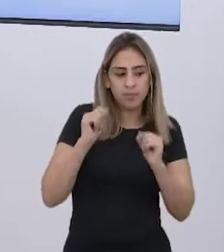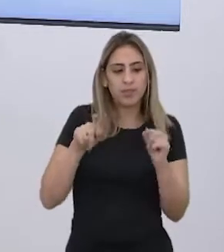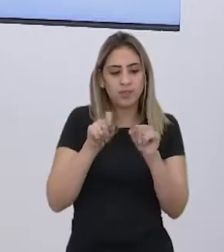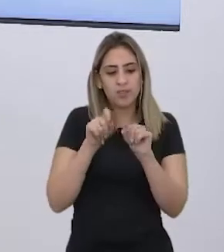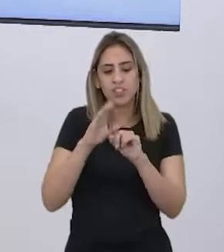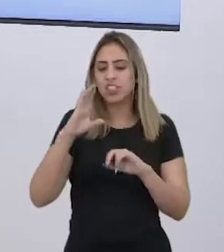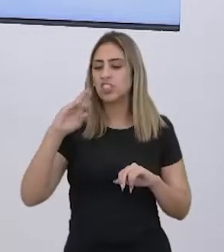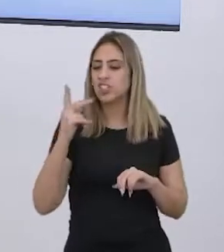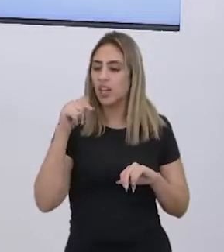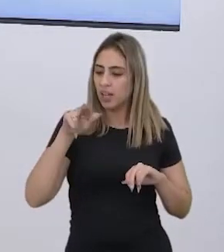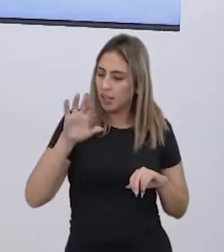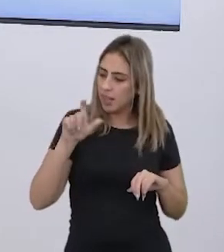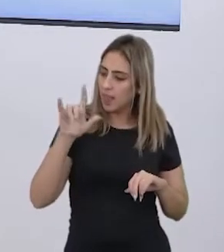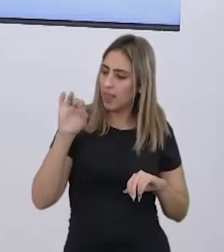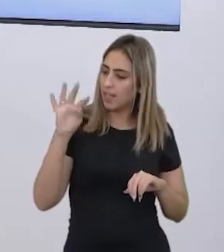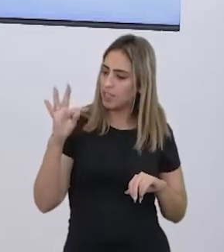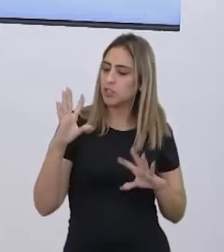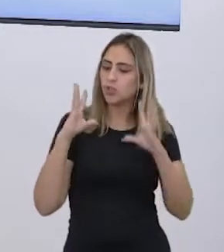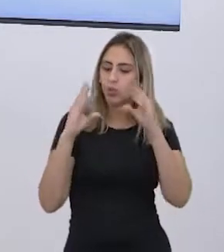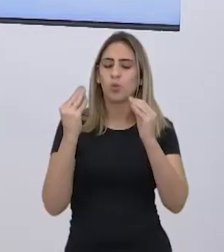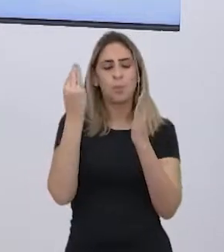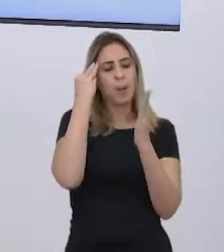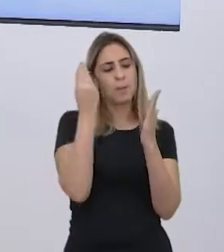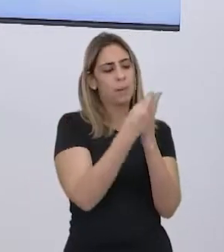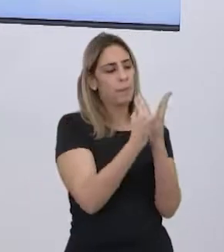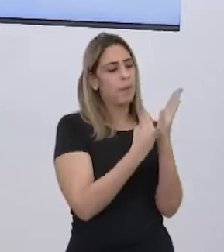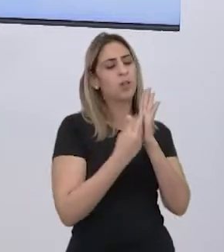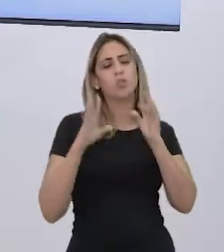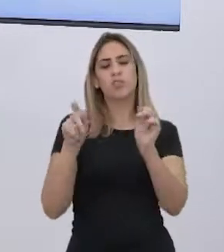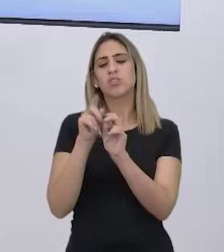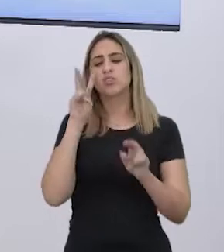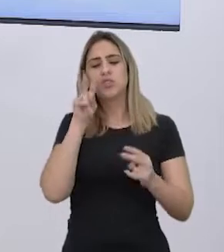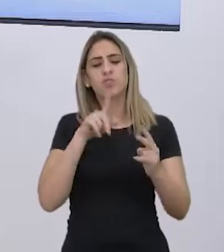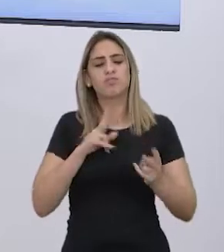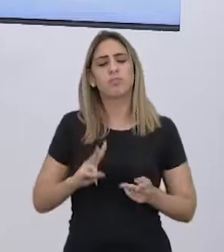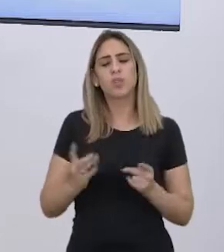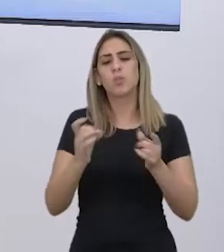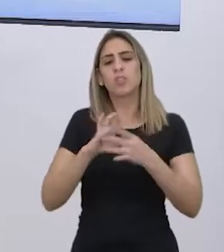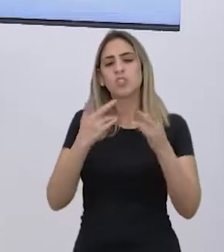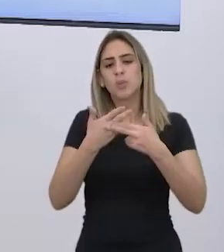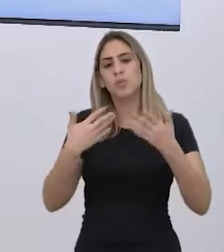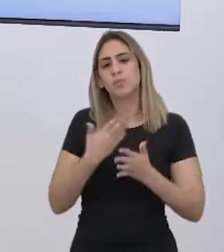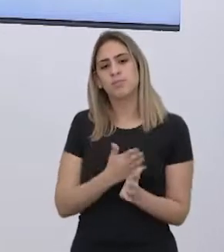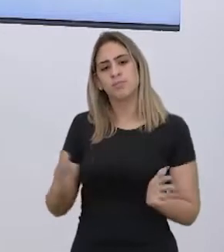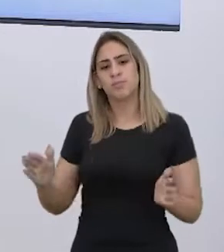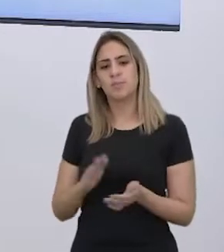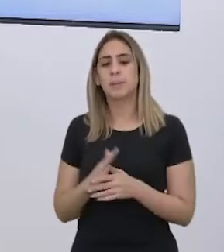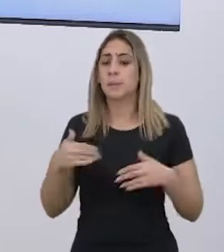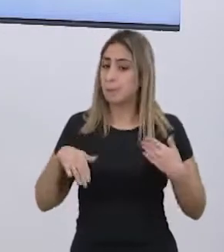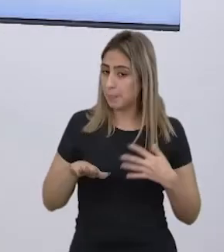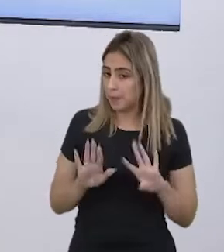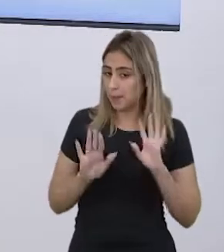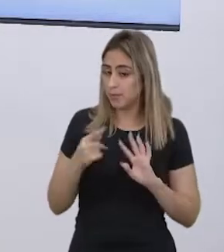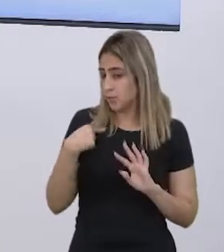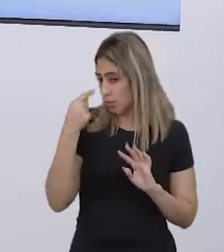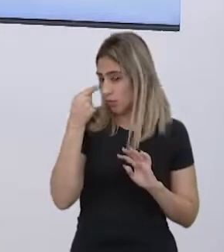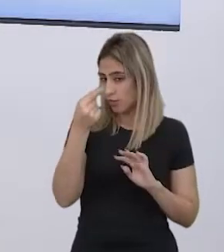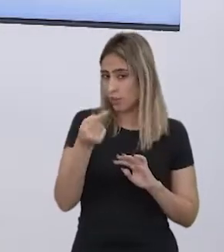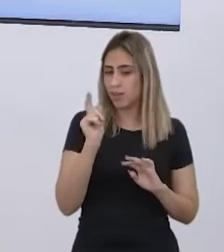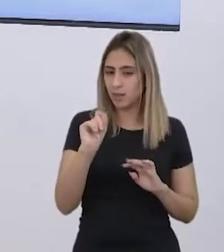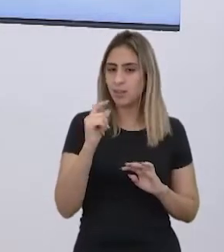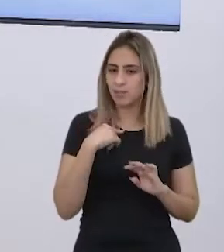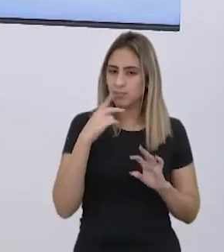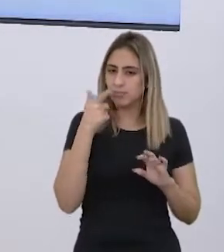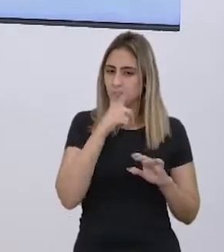um checklist de tudo que a gente viu para você ver se vai que a gente deixou alguma coisa passar. Mas, né, pelo que eu vi aqui, a gente